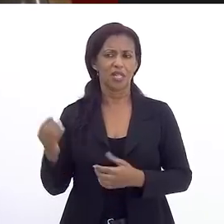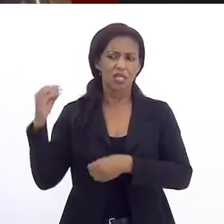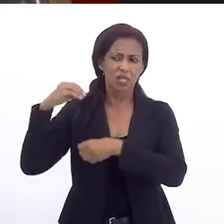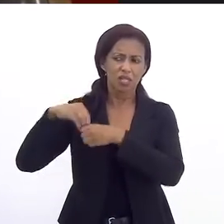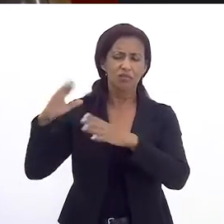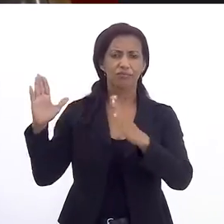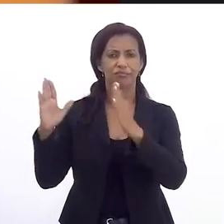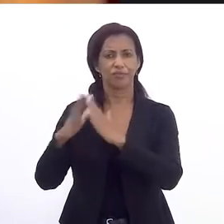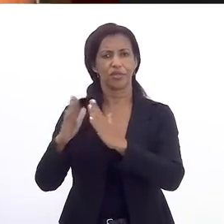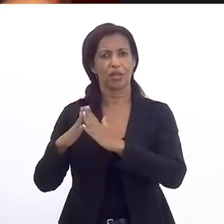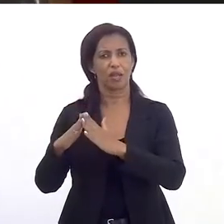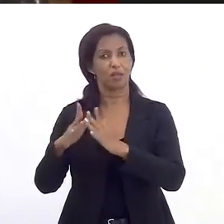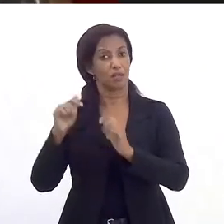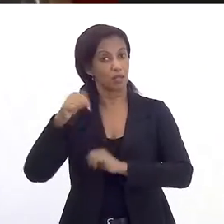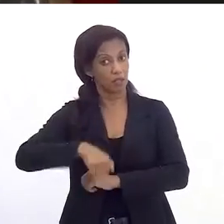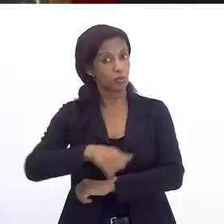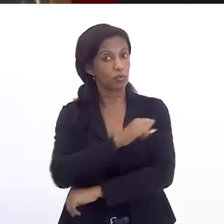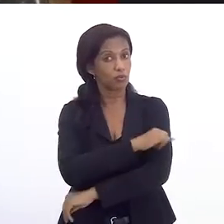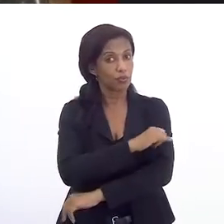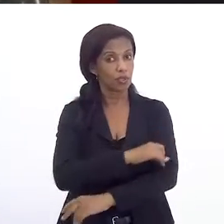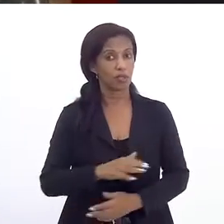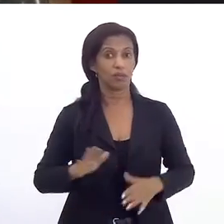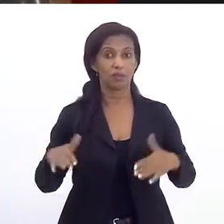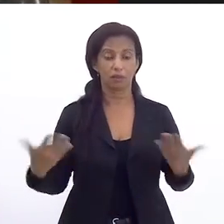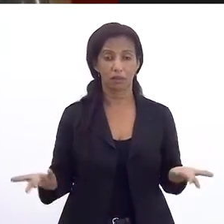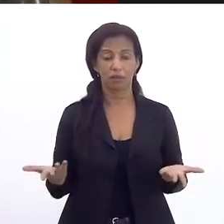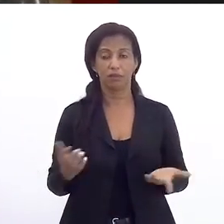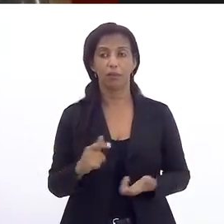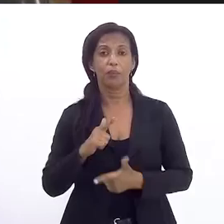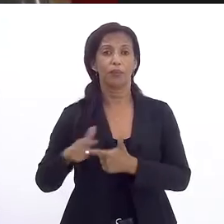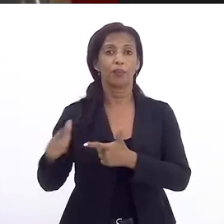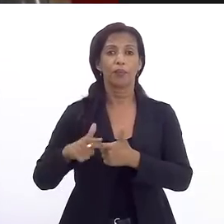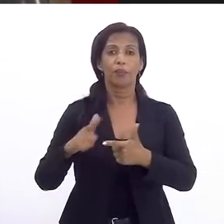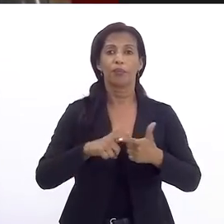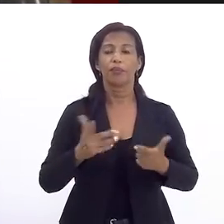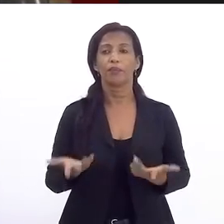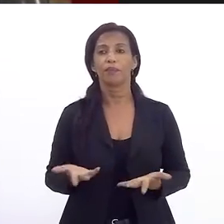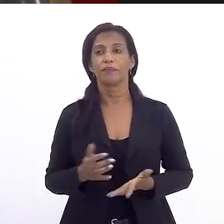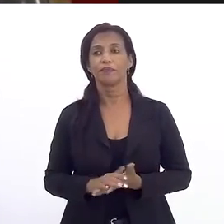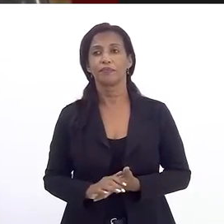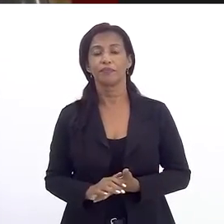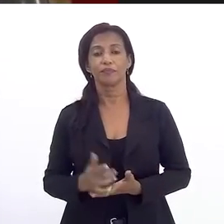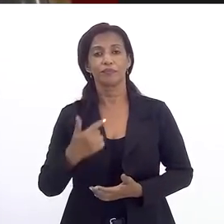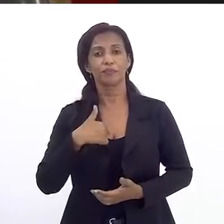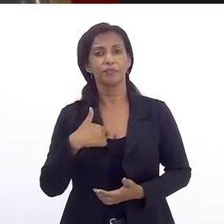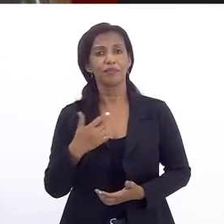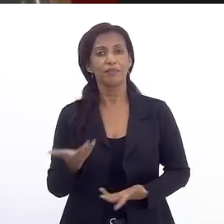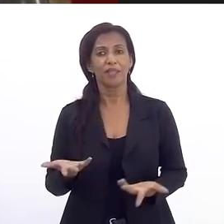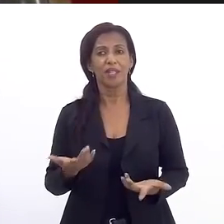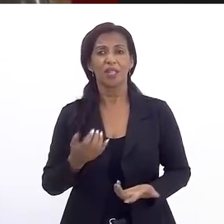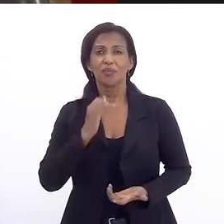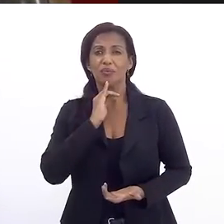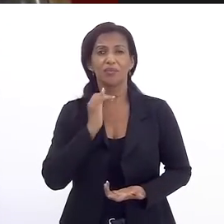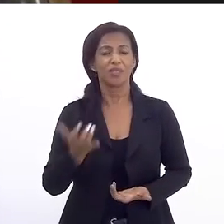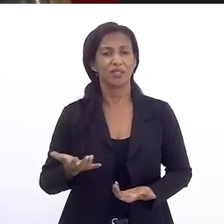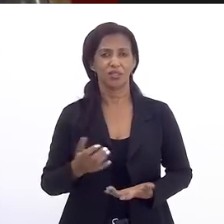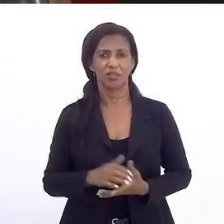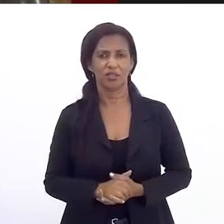na gente ainda ter que fazer lei, cobrar que as leis sejam realmente